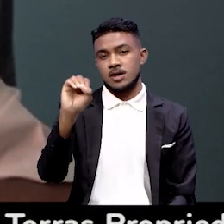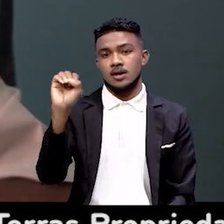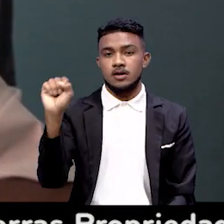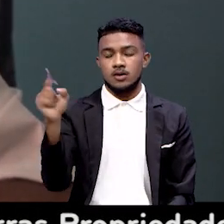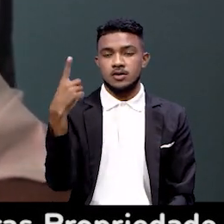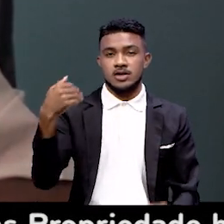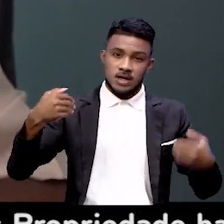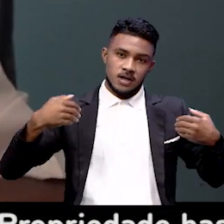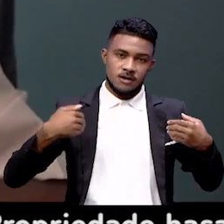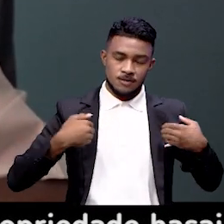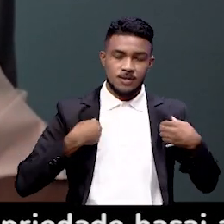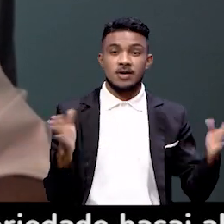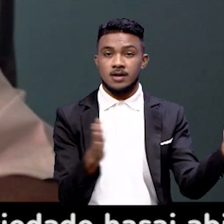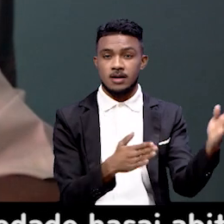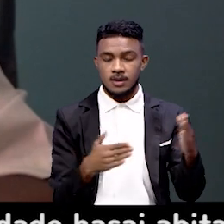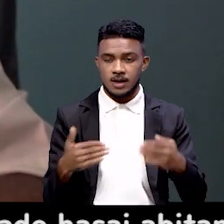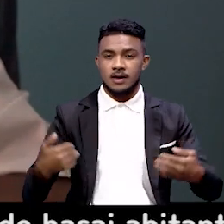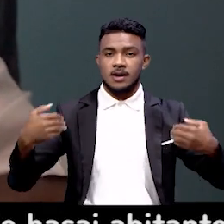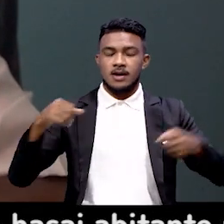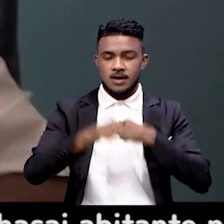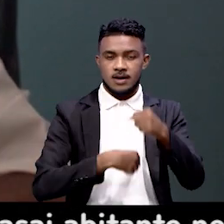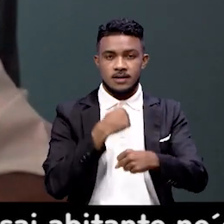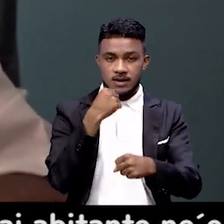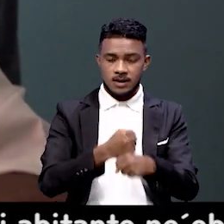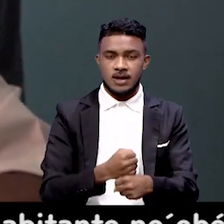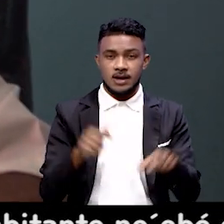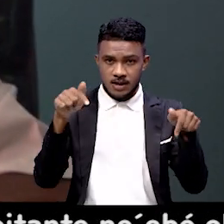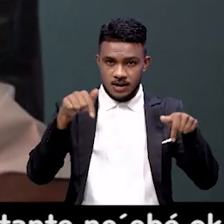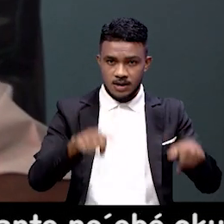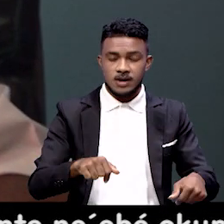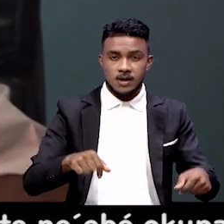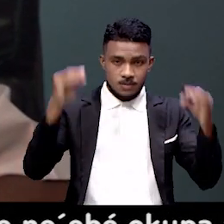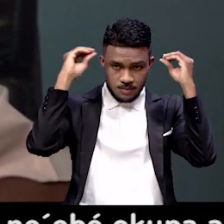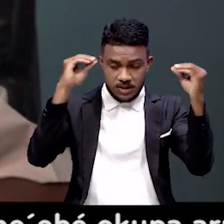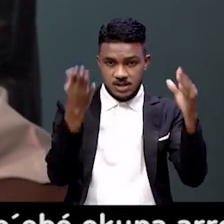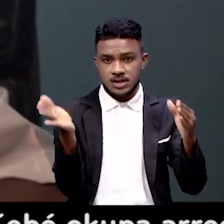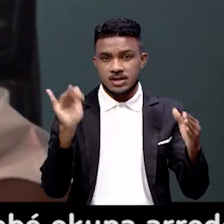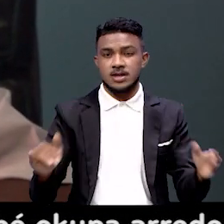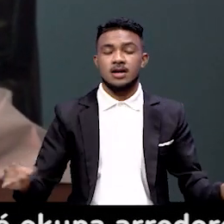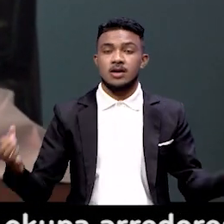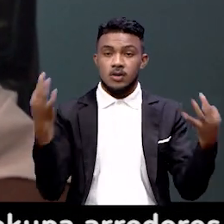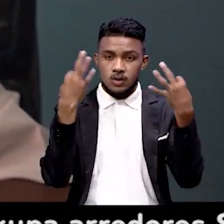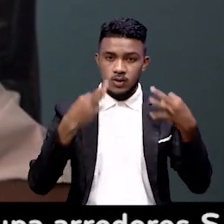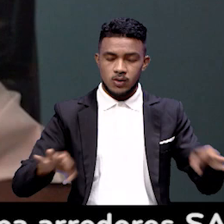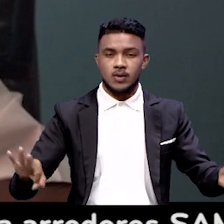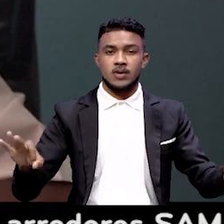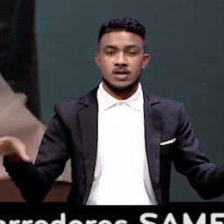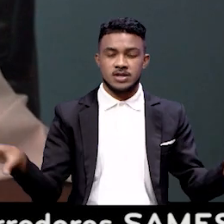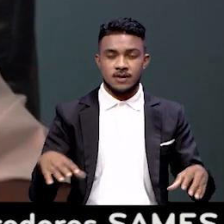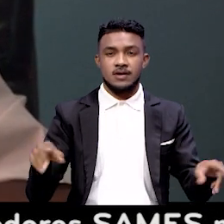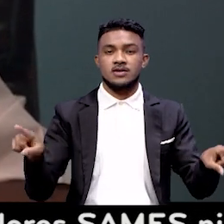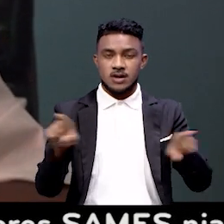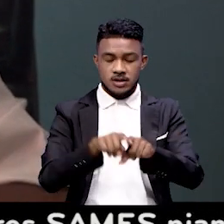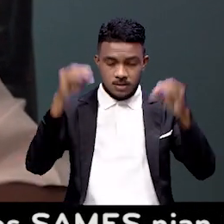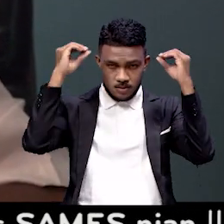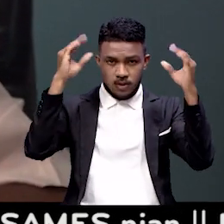normal e iha tina ida ne duni kata profesor sir ne finaliza ona iha kategoria ida profesor e sira e